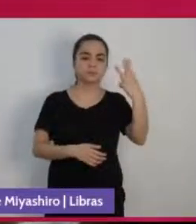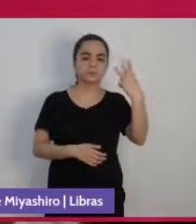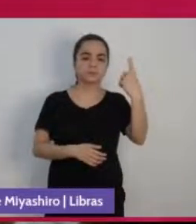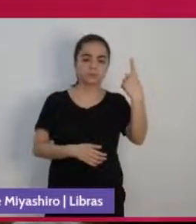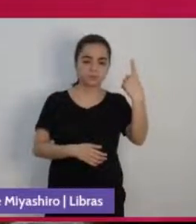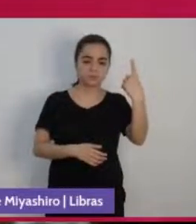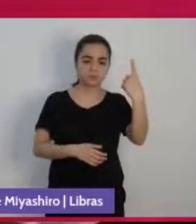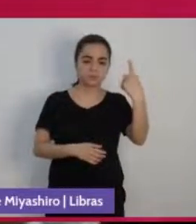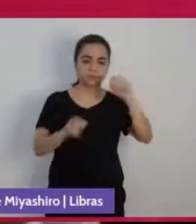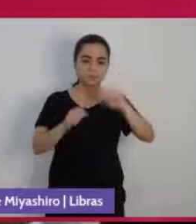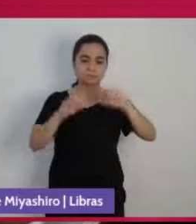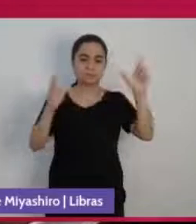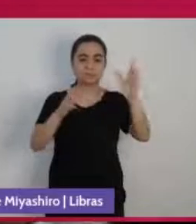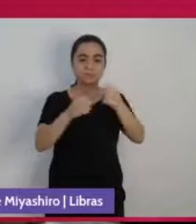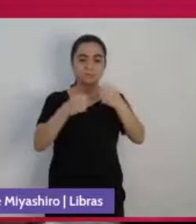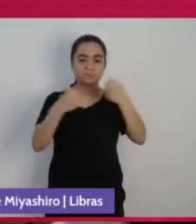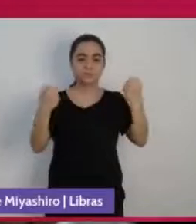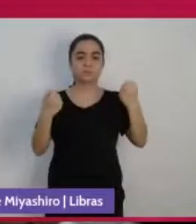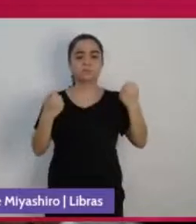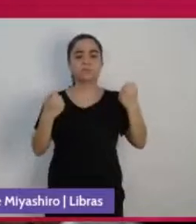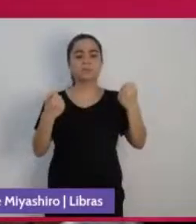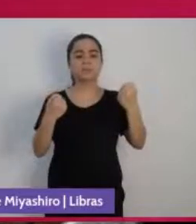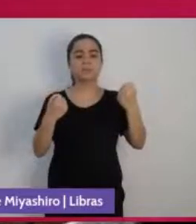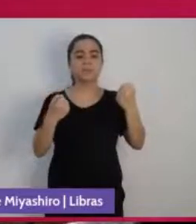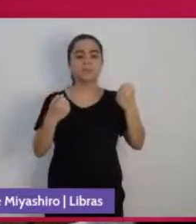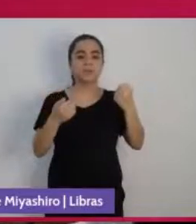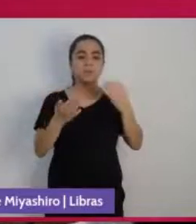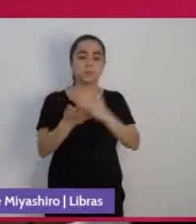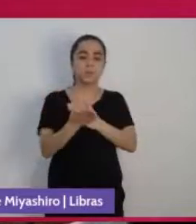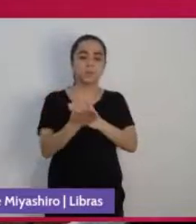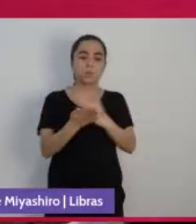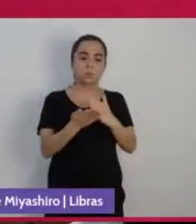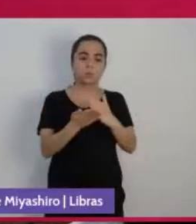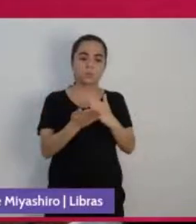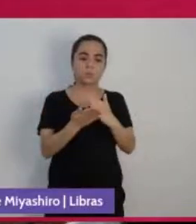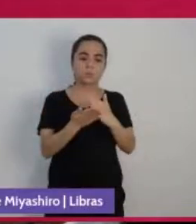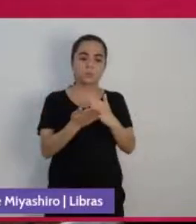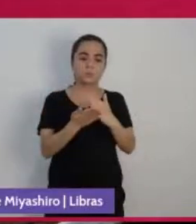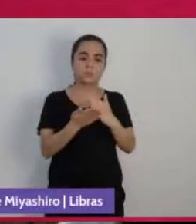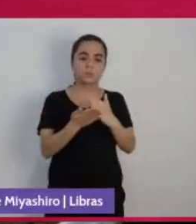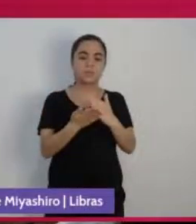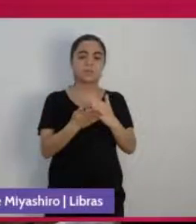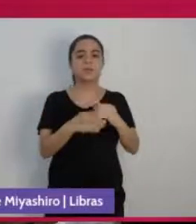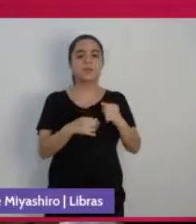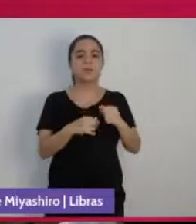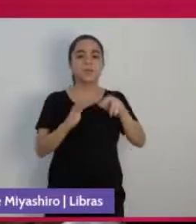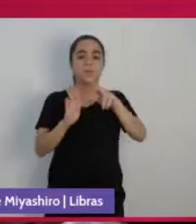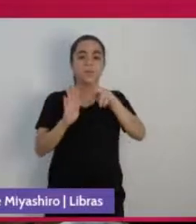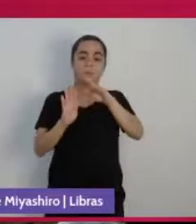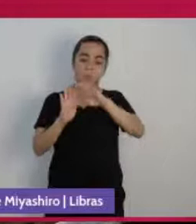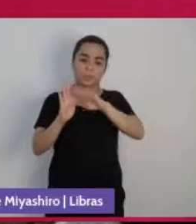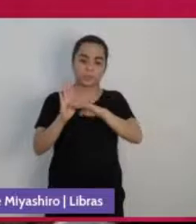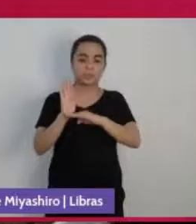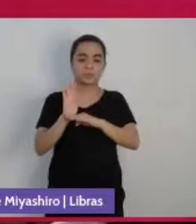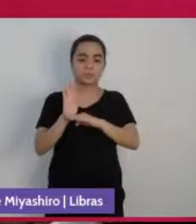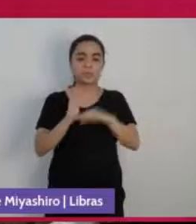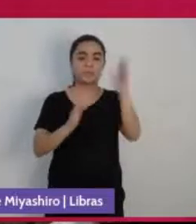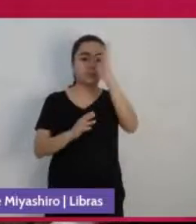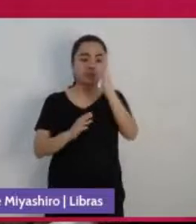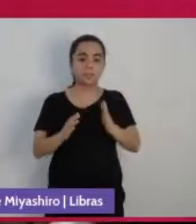portaria que dela surgiu o PNQM, que é o Programa Nacional de Qualidade em Mamografia.